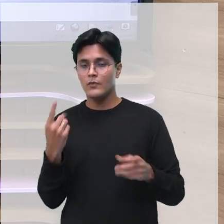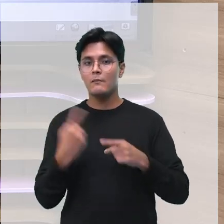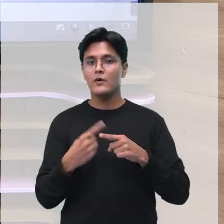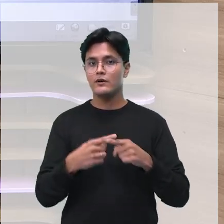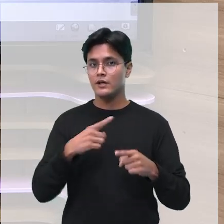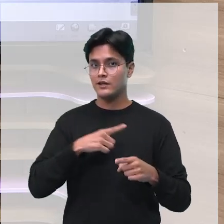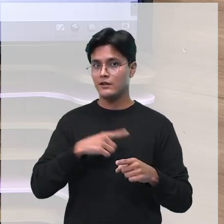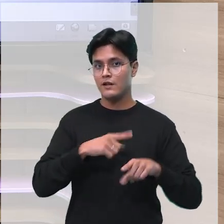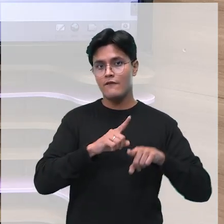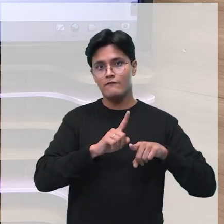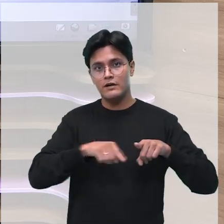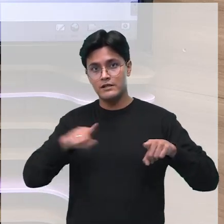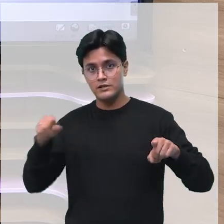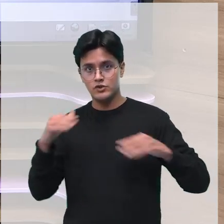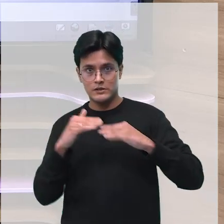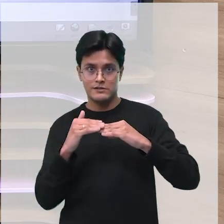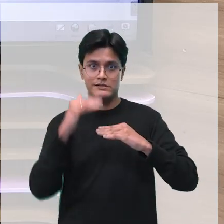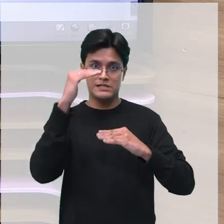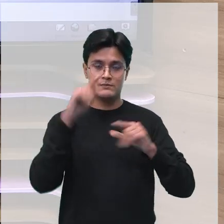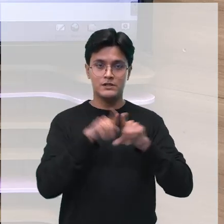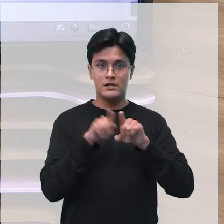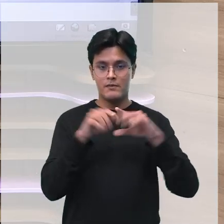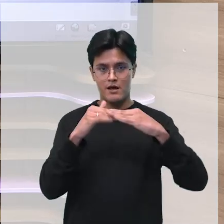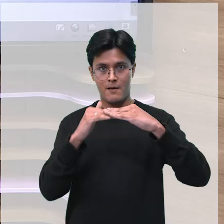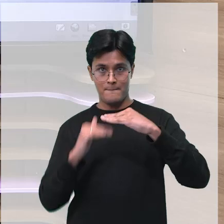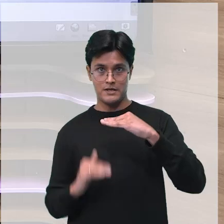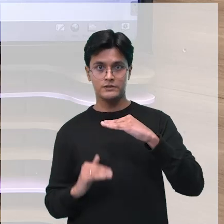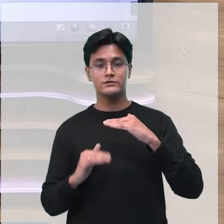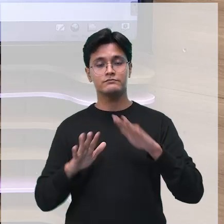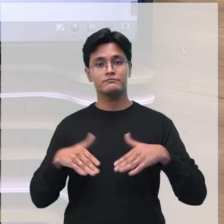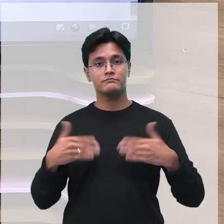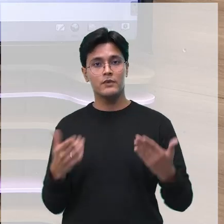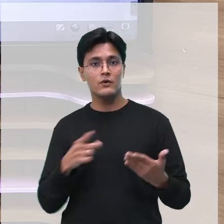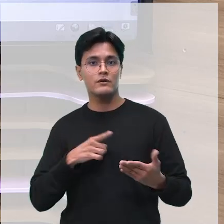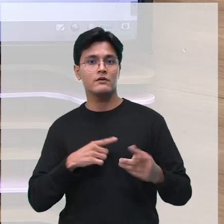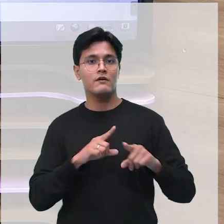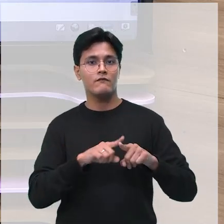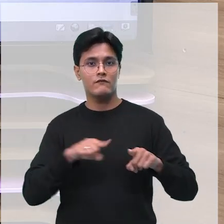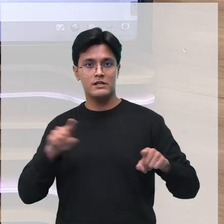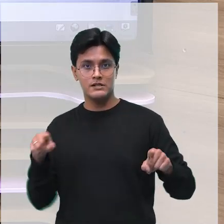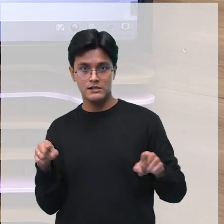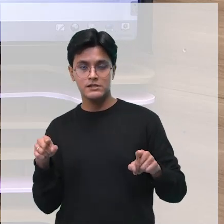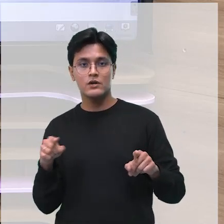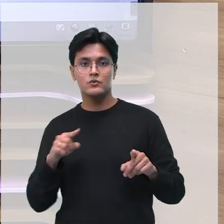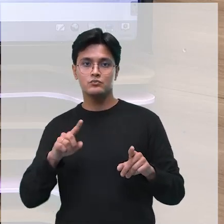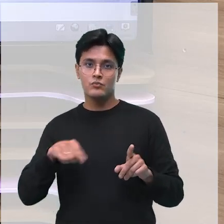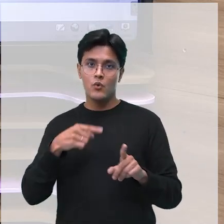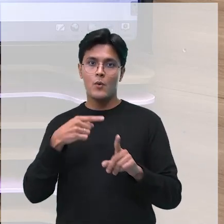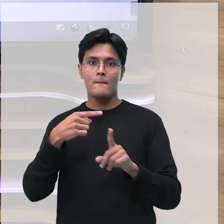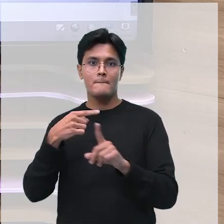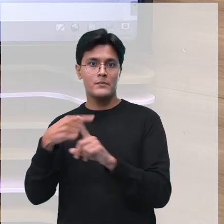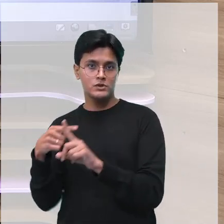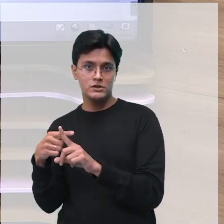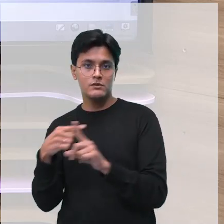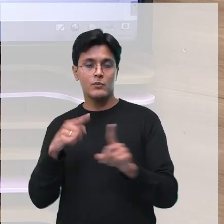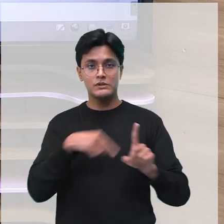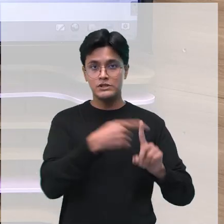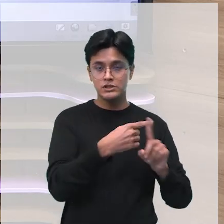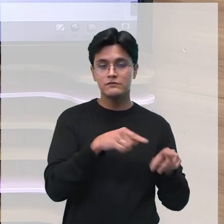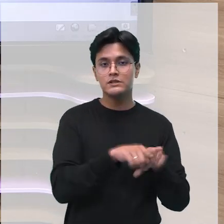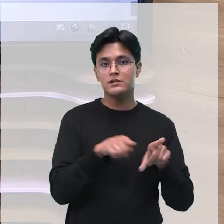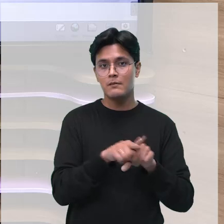tenho variações para cima e para baixo ou seja variações tanto pro lado positivo quanto pro lado